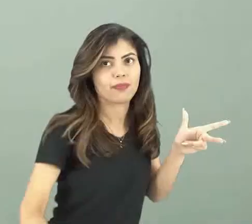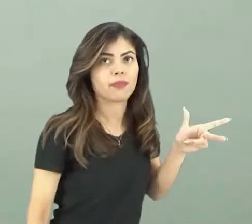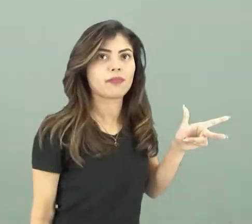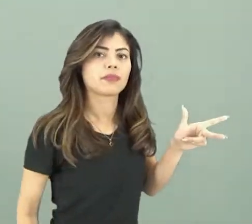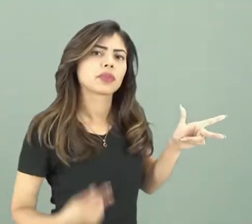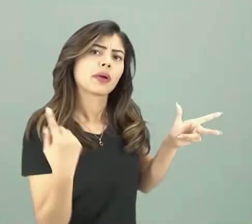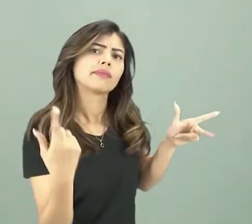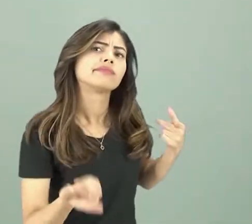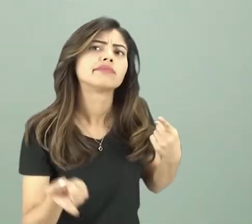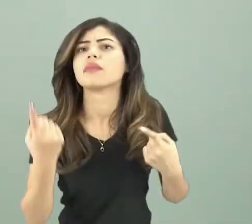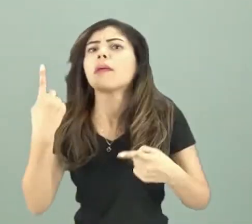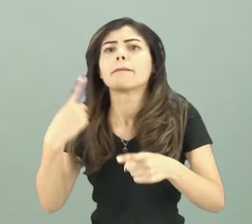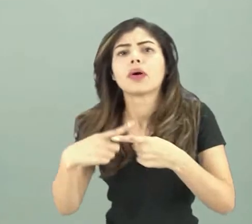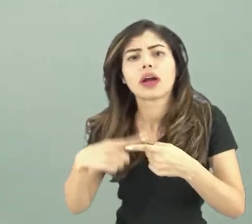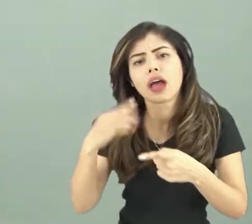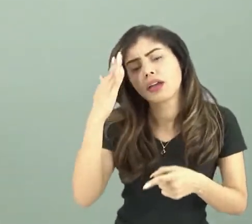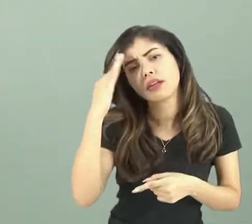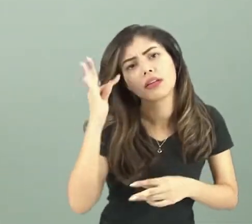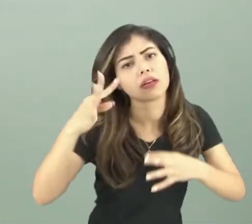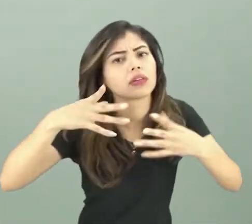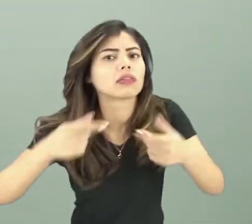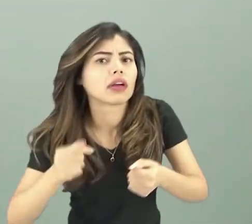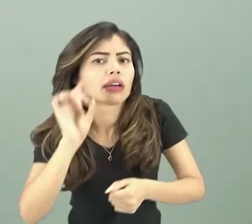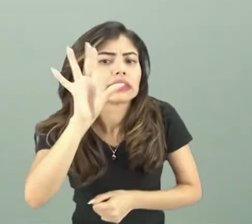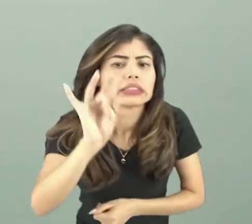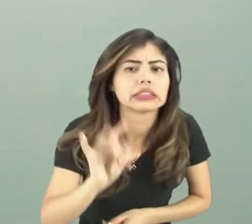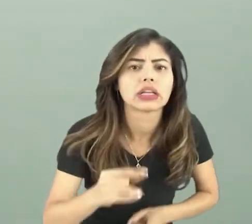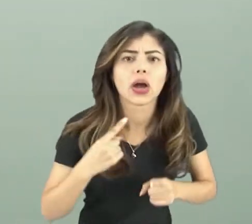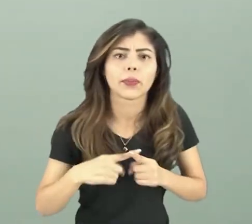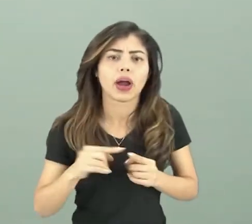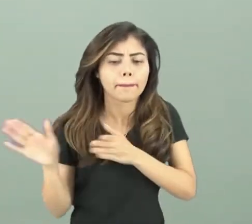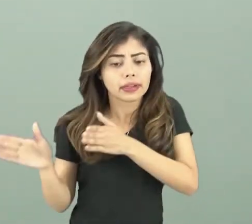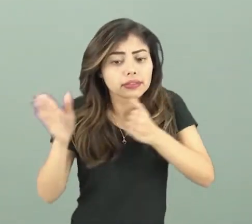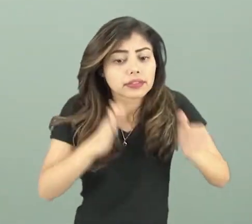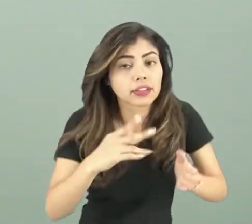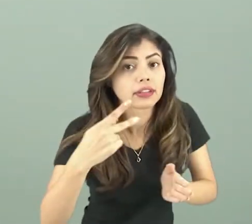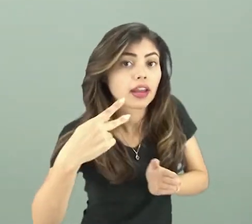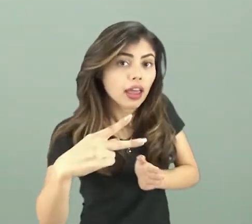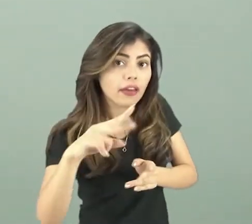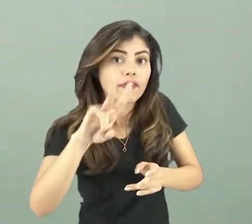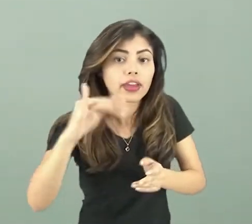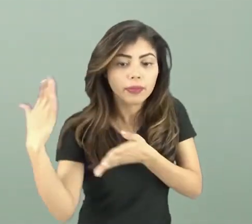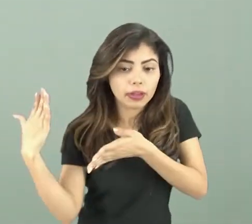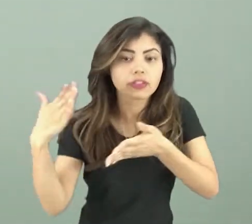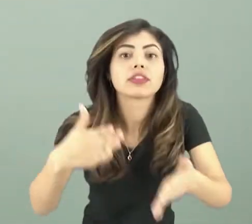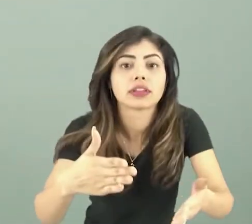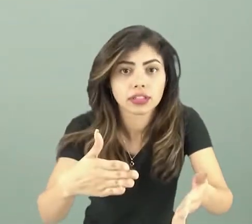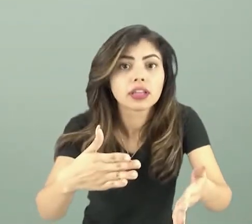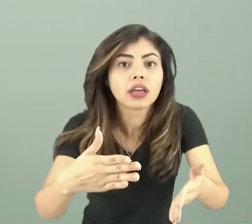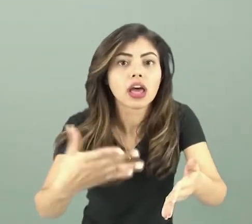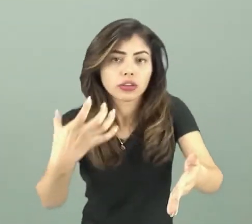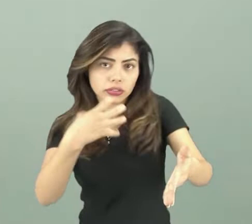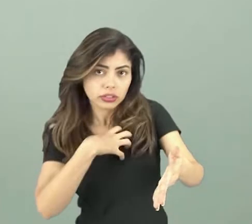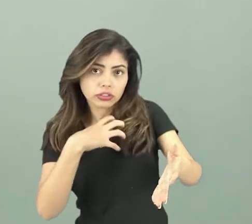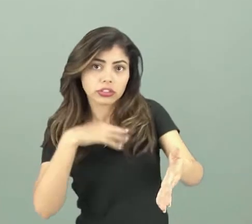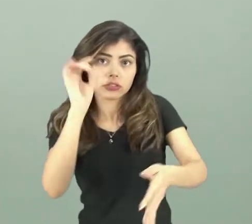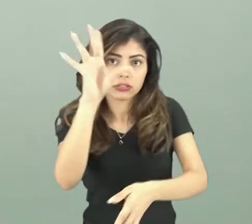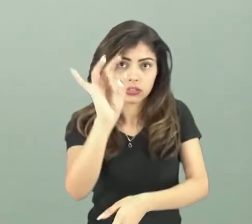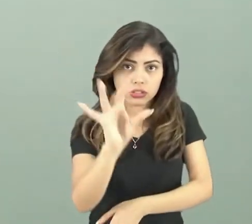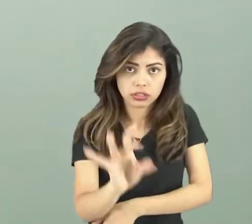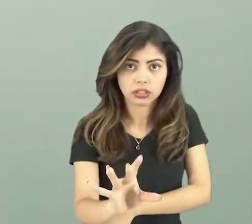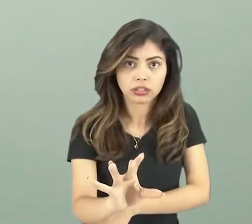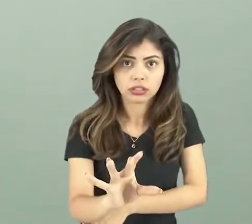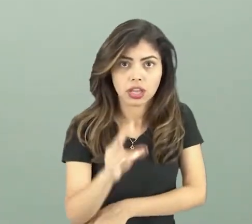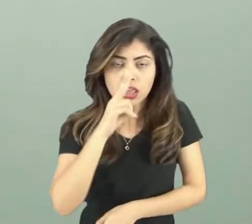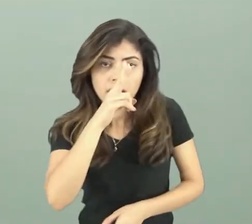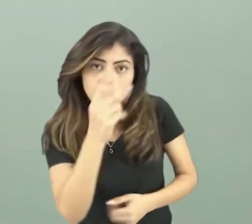Por que isso é tão importante, você entender quem é quem? Porque é a partir daí que você vai determinar a direção e o sentido